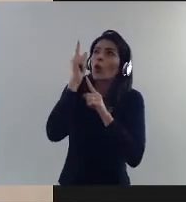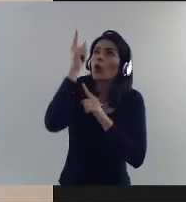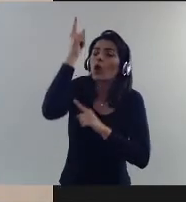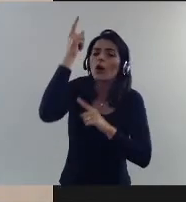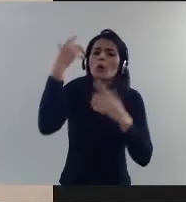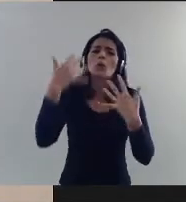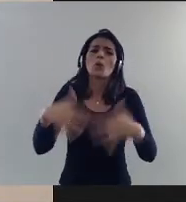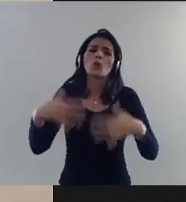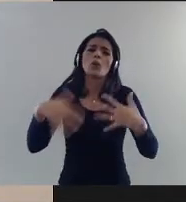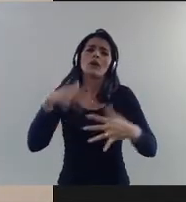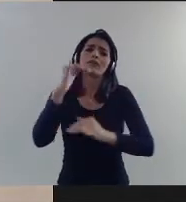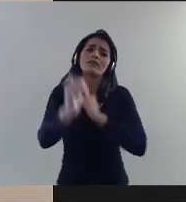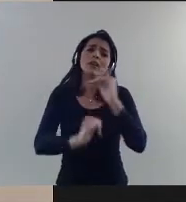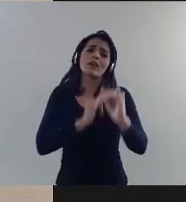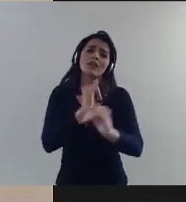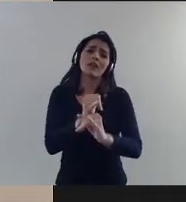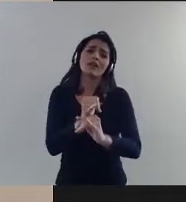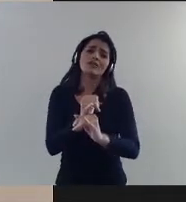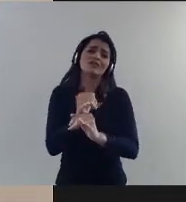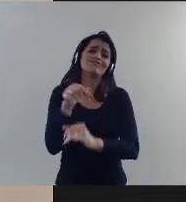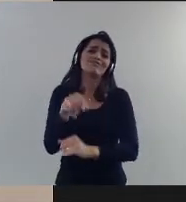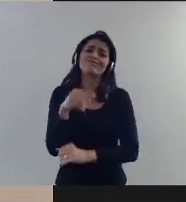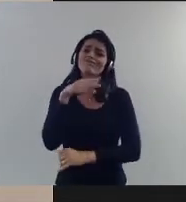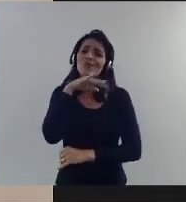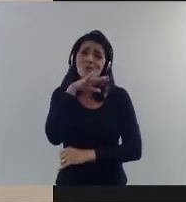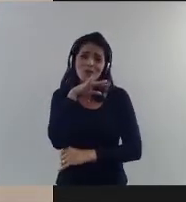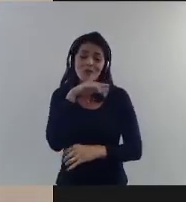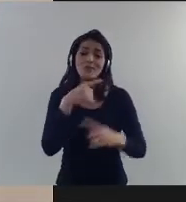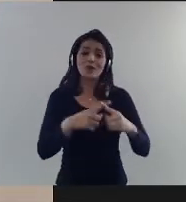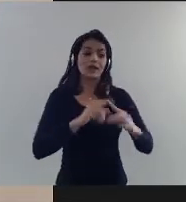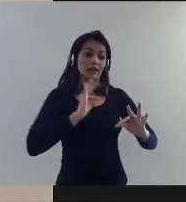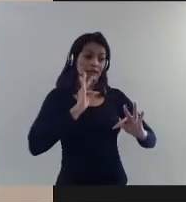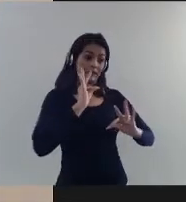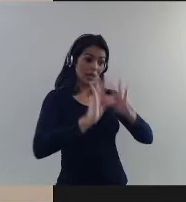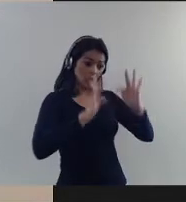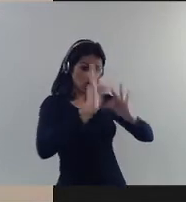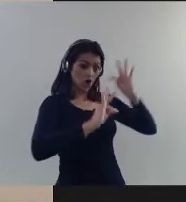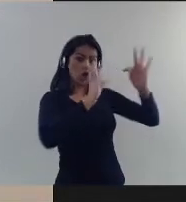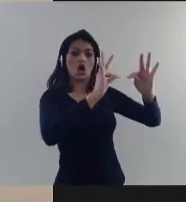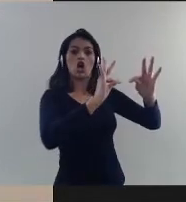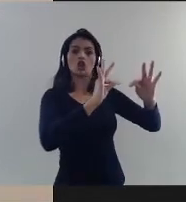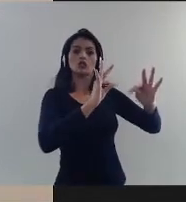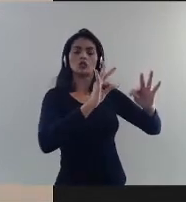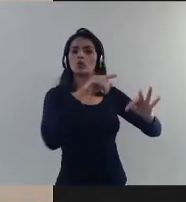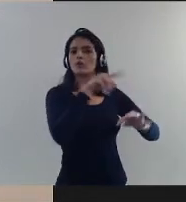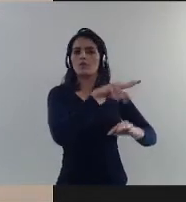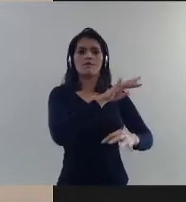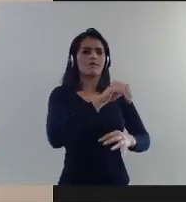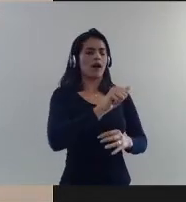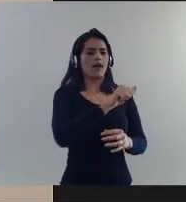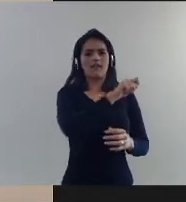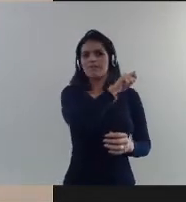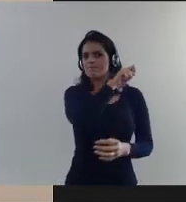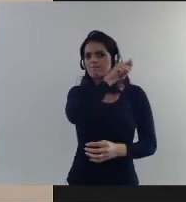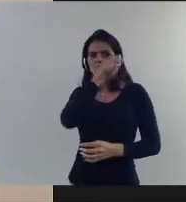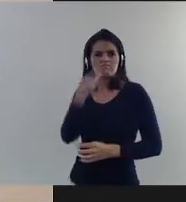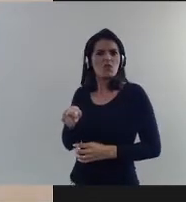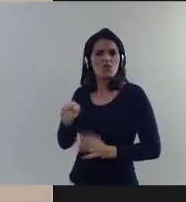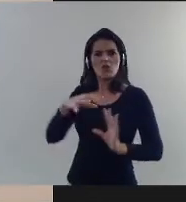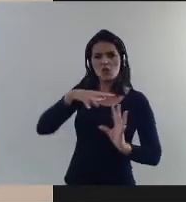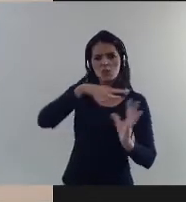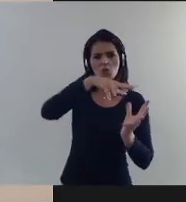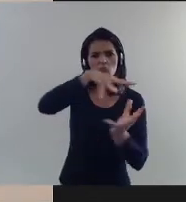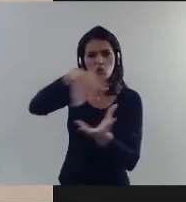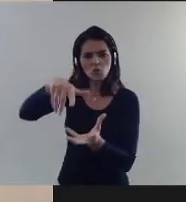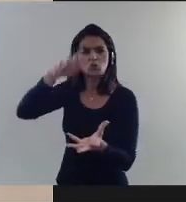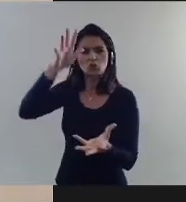internet. Então, quando você fala dos avanços tecnológicos, da imposição que o mundo